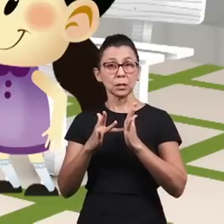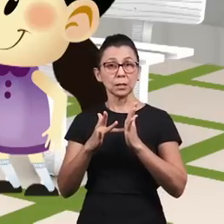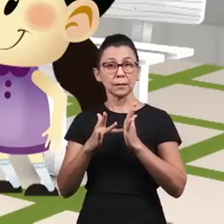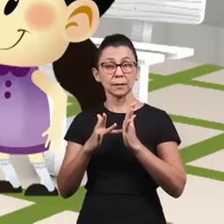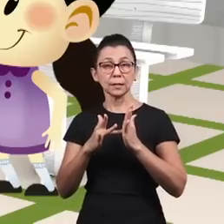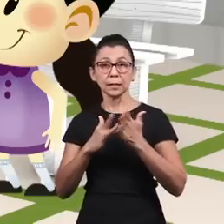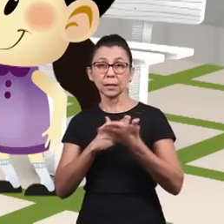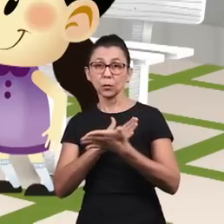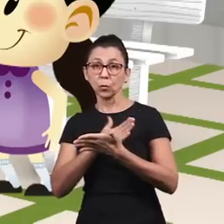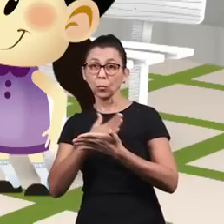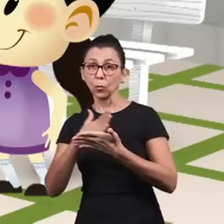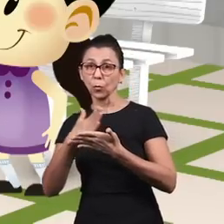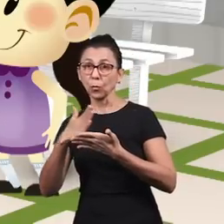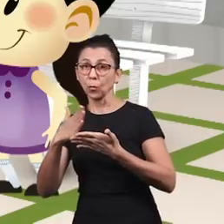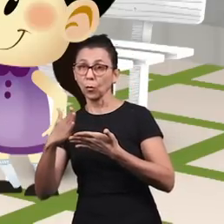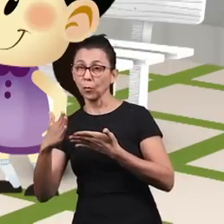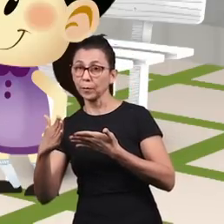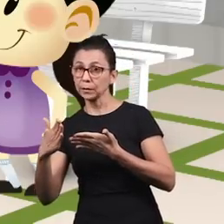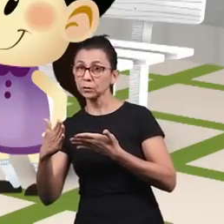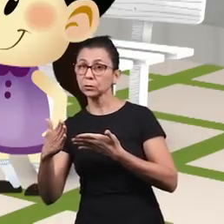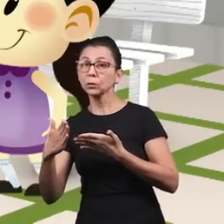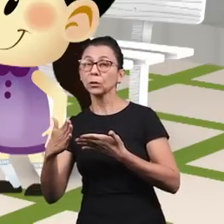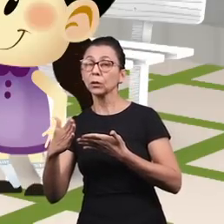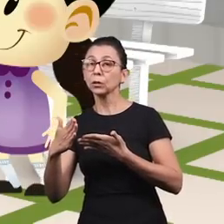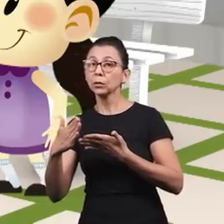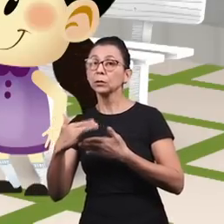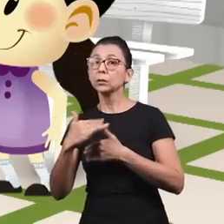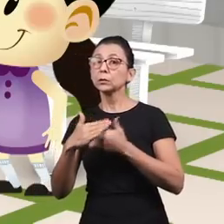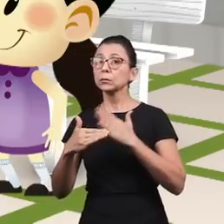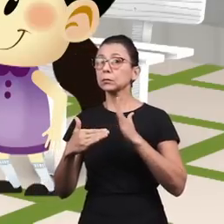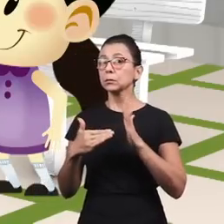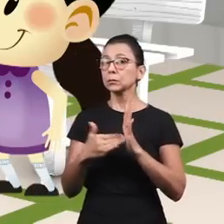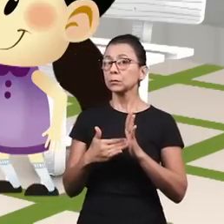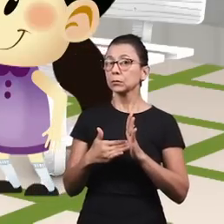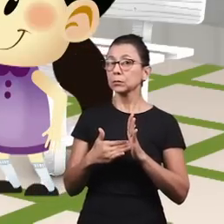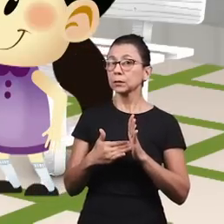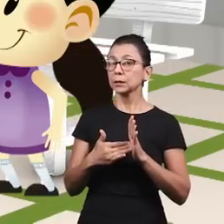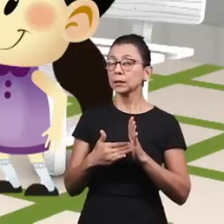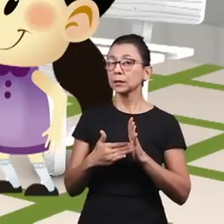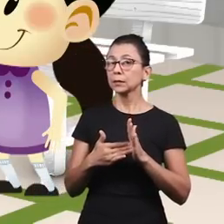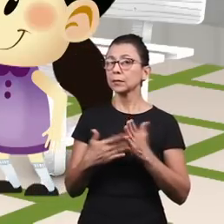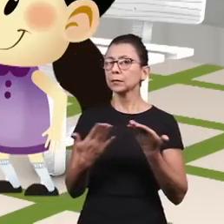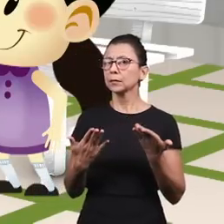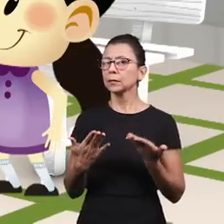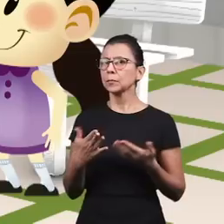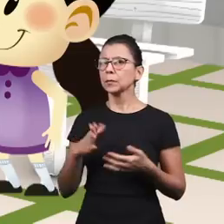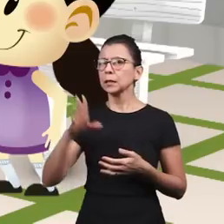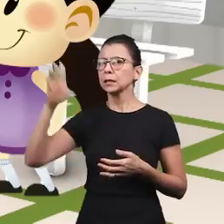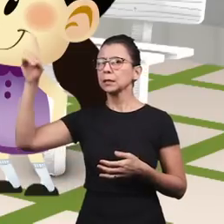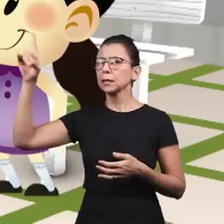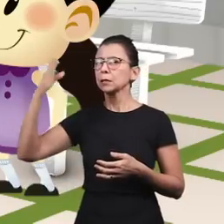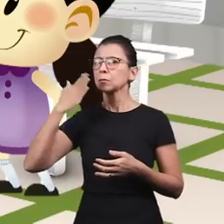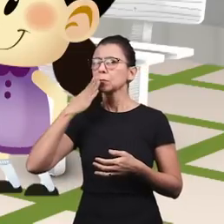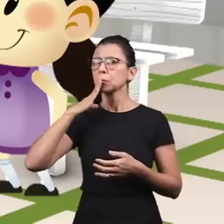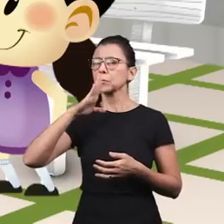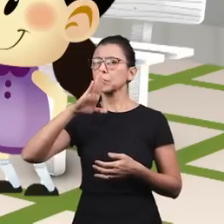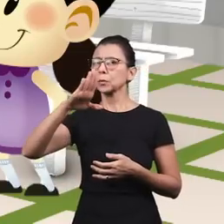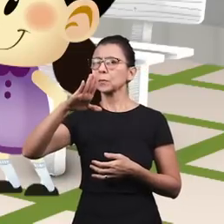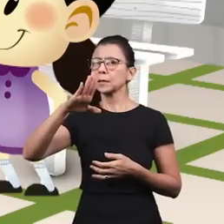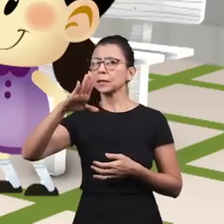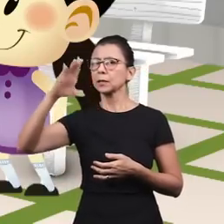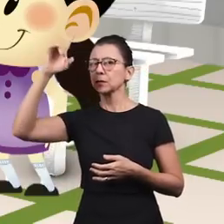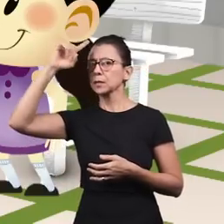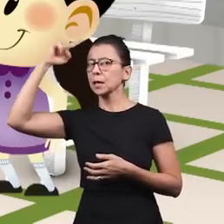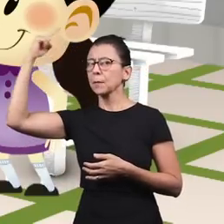Sabe por quê? Porque Deus, o Pai, prometeu que ia mandar Jesus lá do céu,